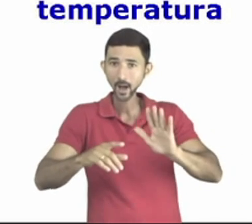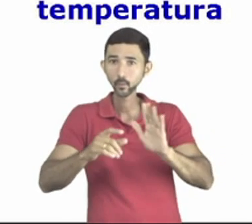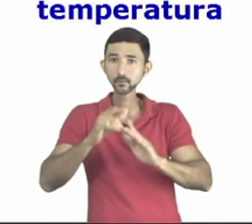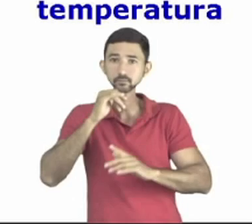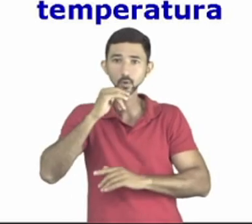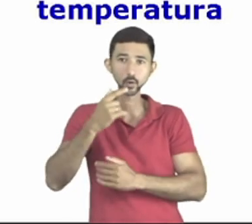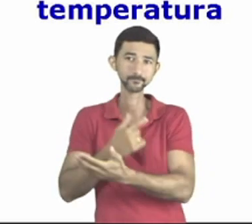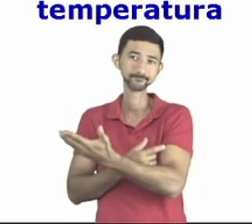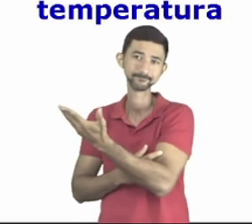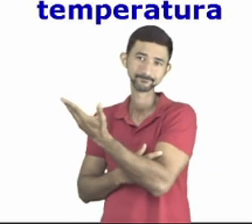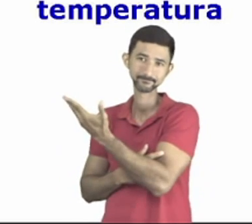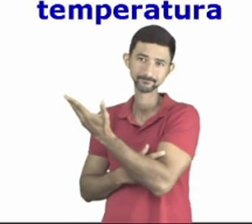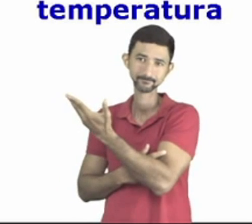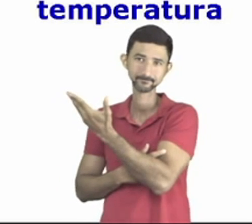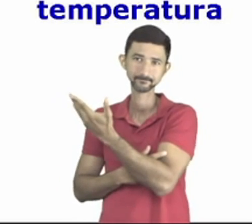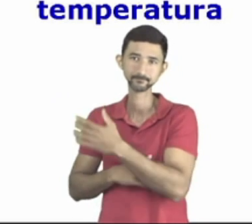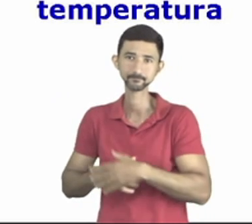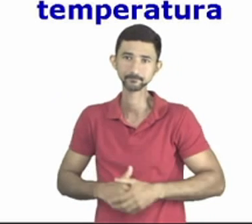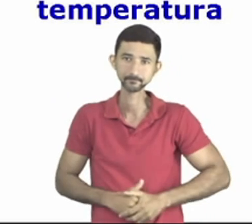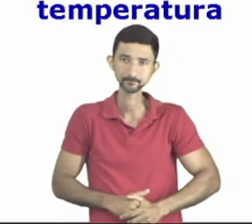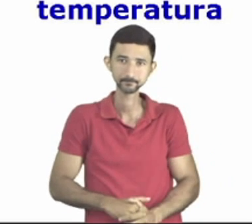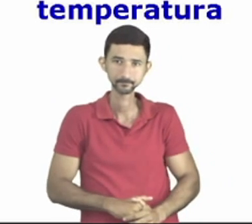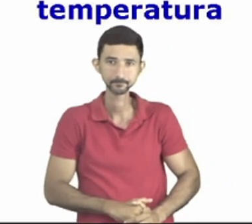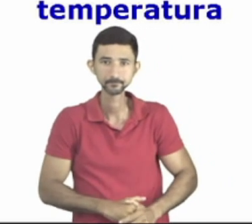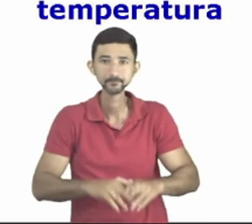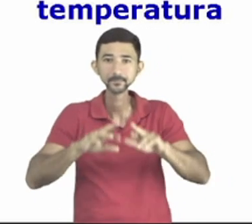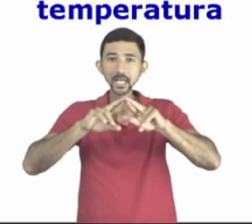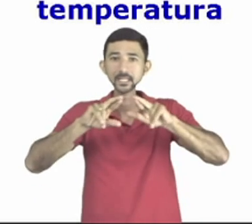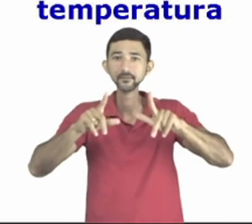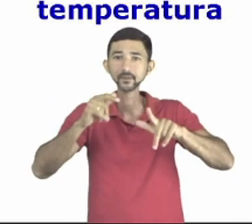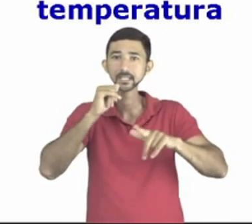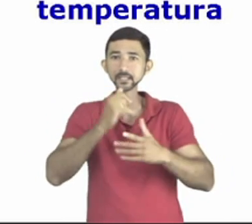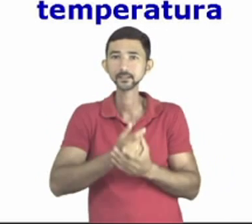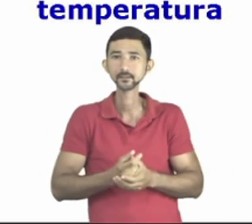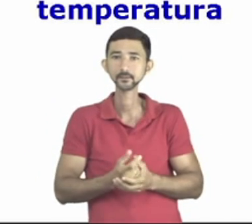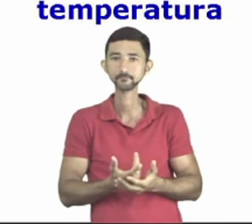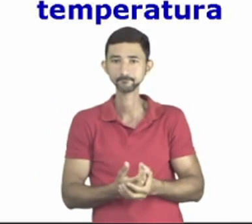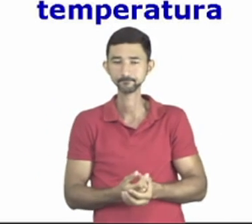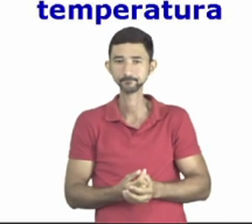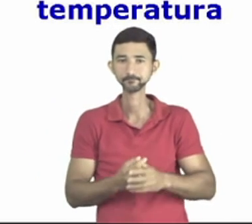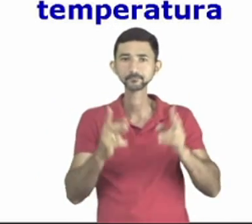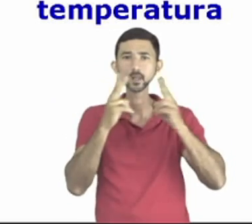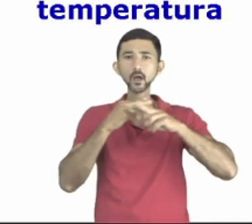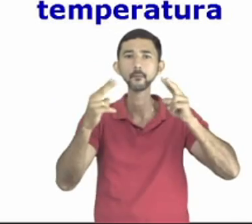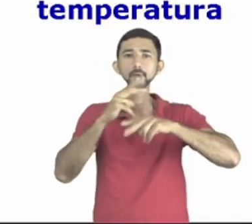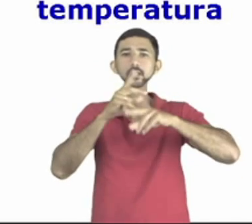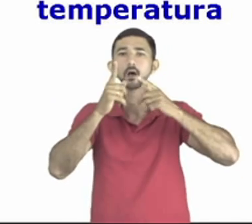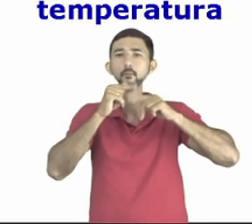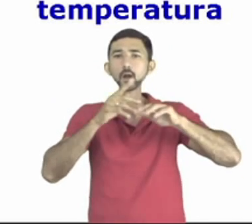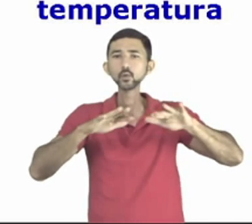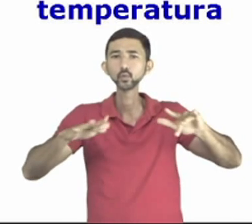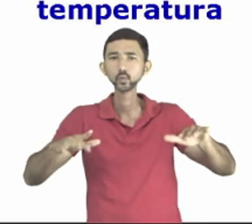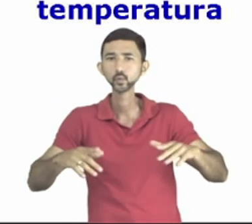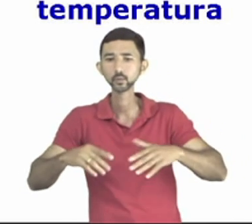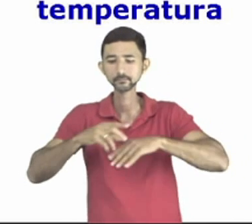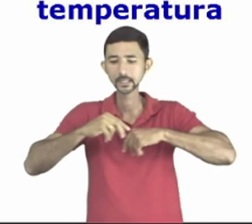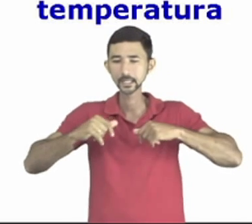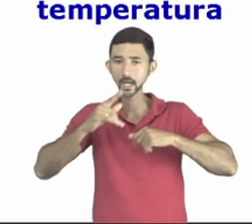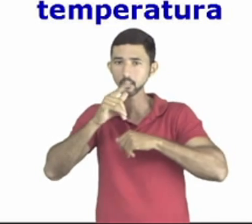slide. Olha aí, ó, a diferença entre brisa marinha e brisa